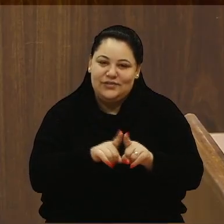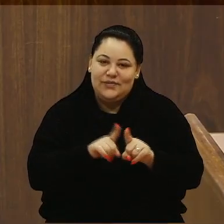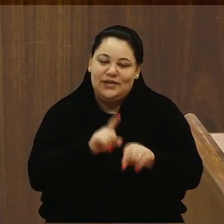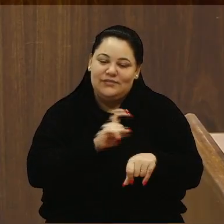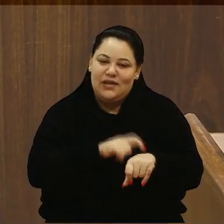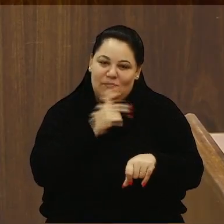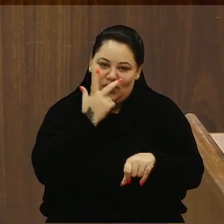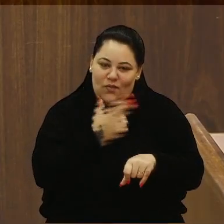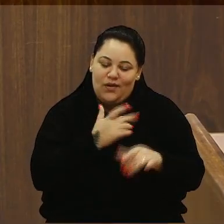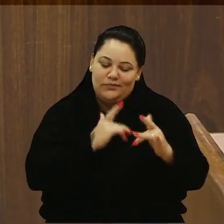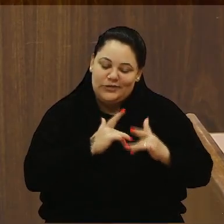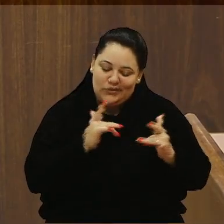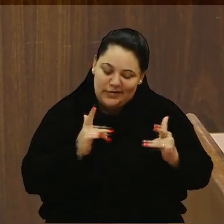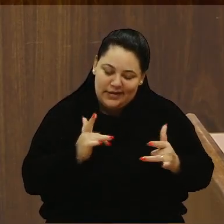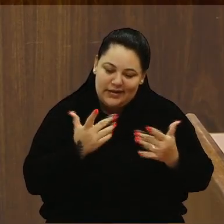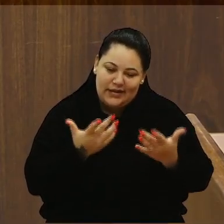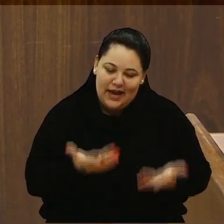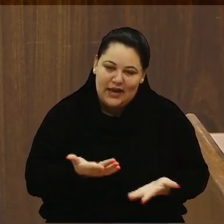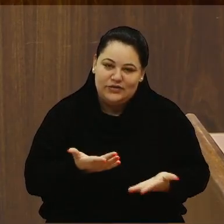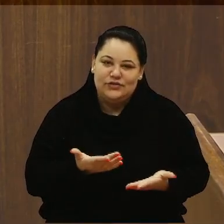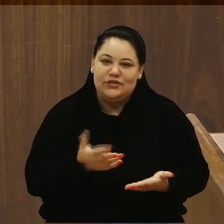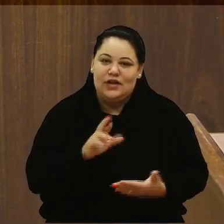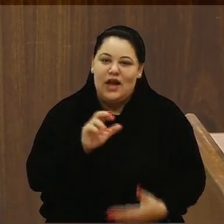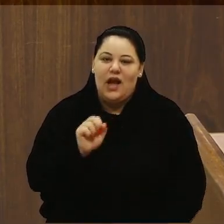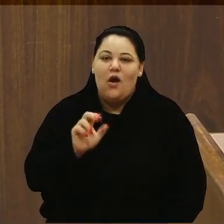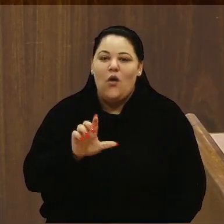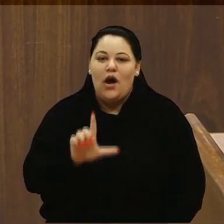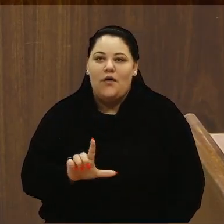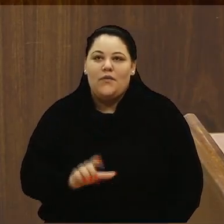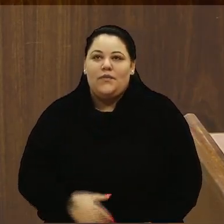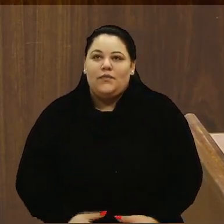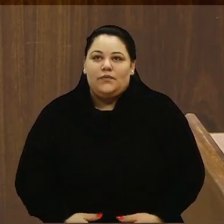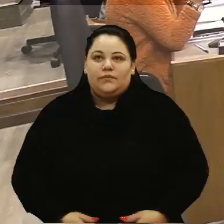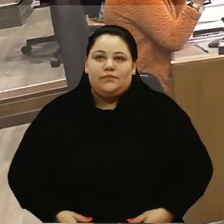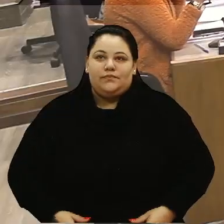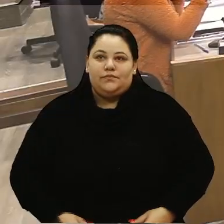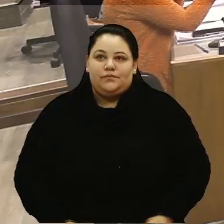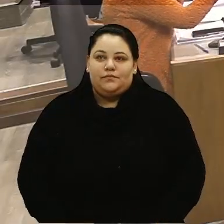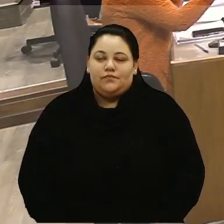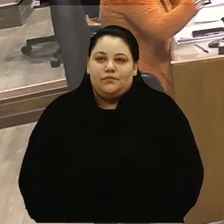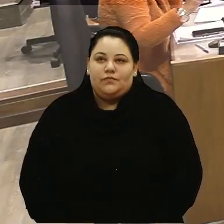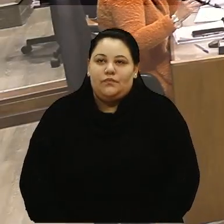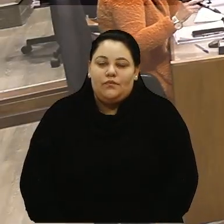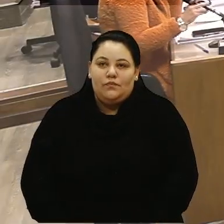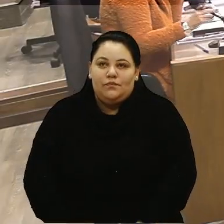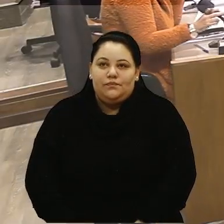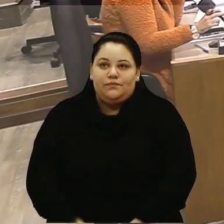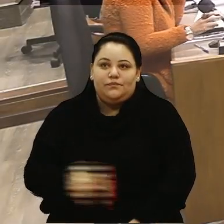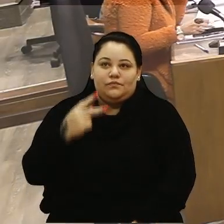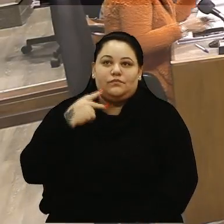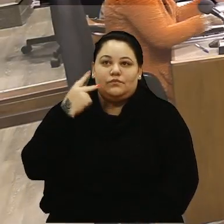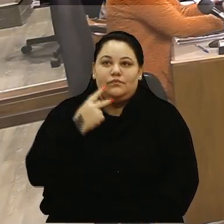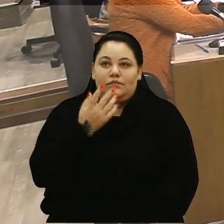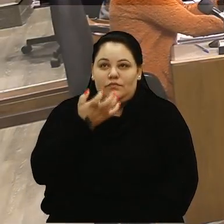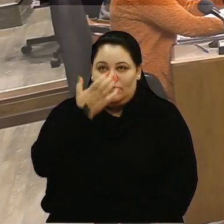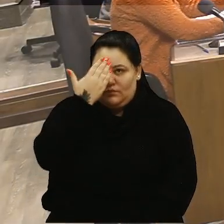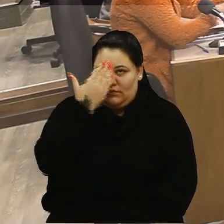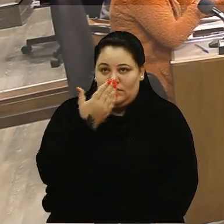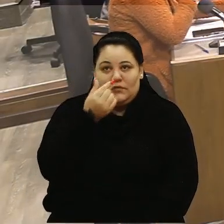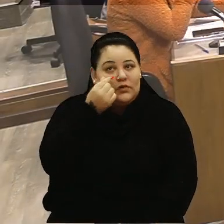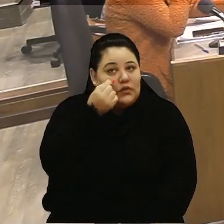as condolências, né, ao Raul Carrion. Obrigado pela gentileza, vereadora Rose. Agradecer ao vereador Eloy